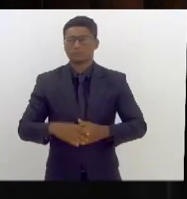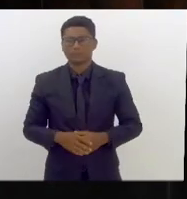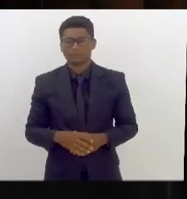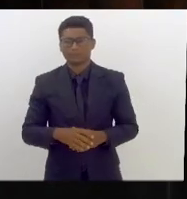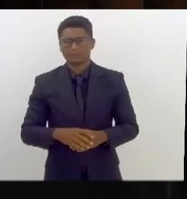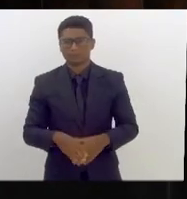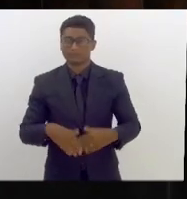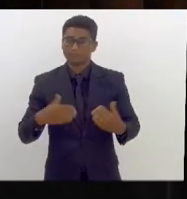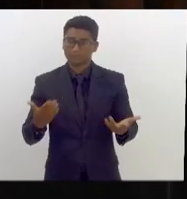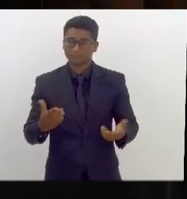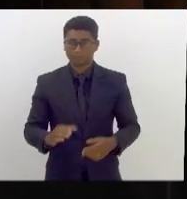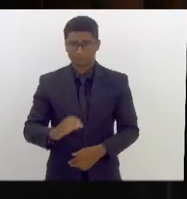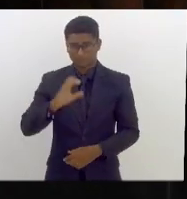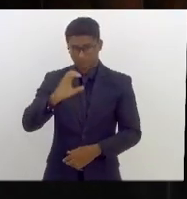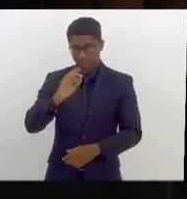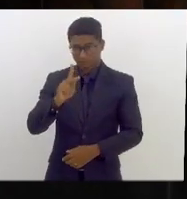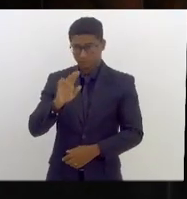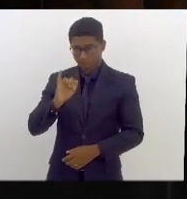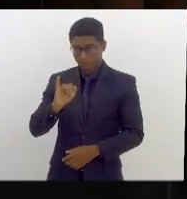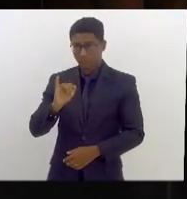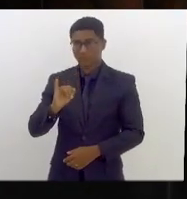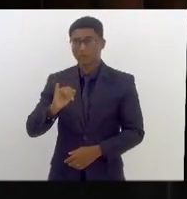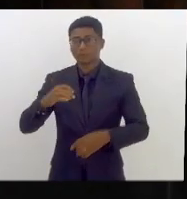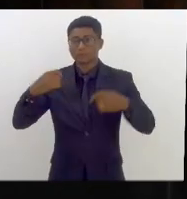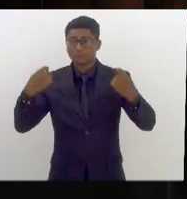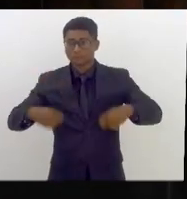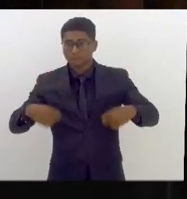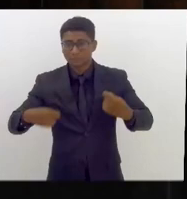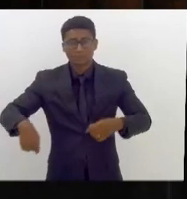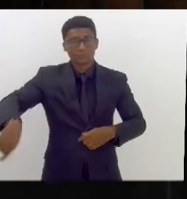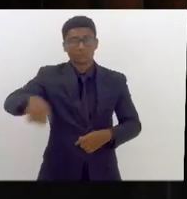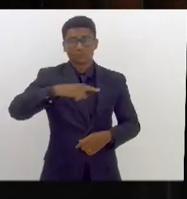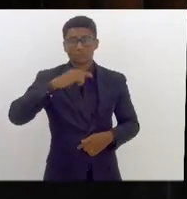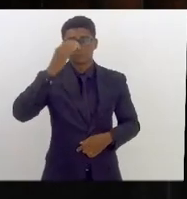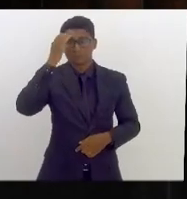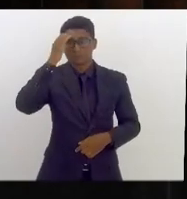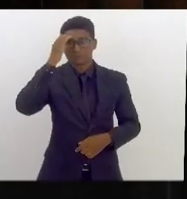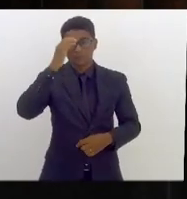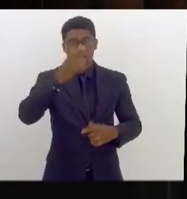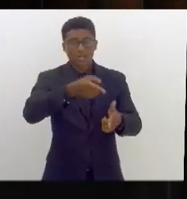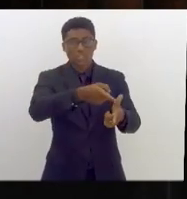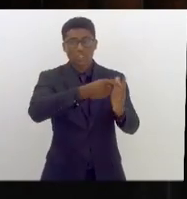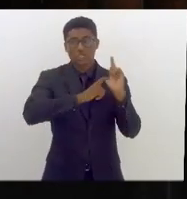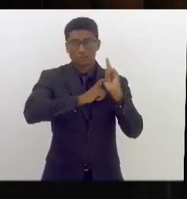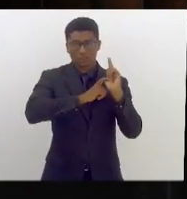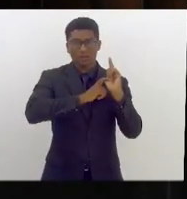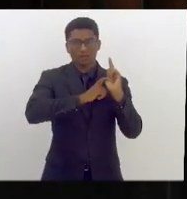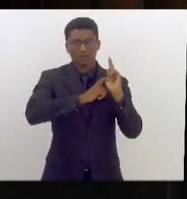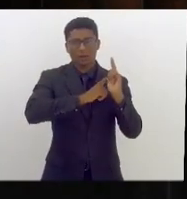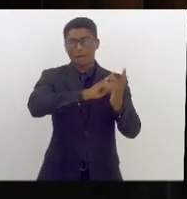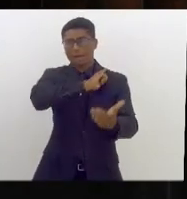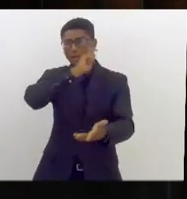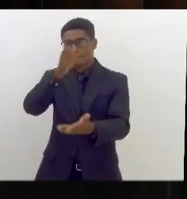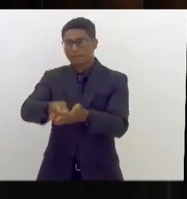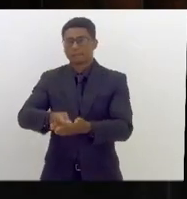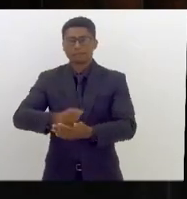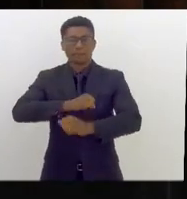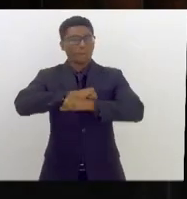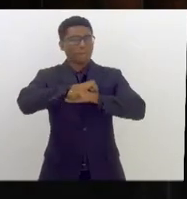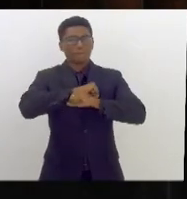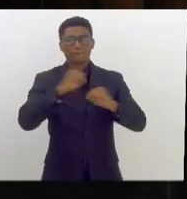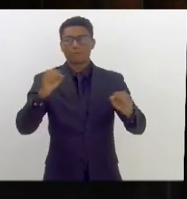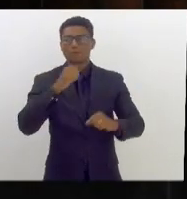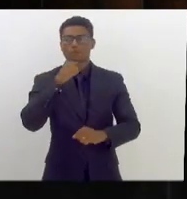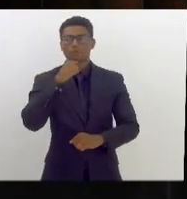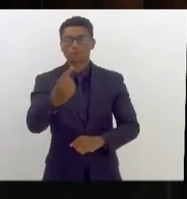é entender que, primeiro, como foi falado aqui, essa dívida ela é impagável. Ela não é possível ser paga